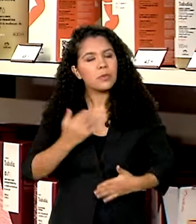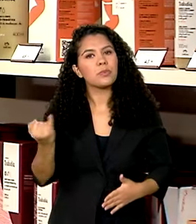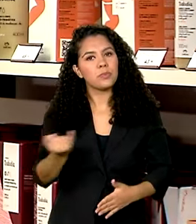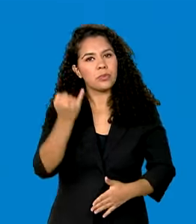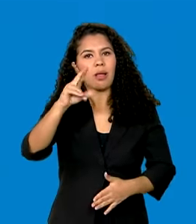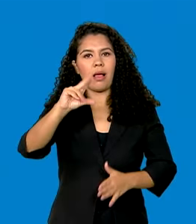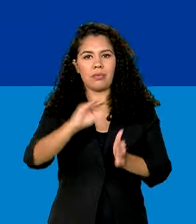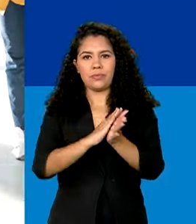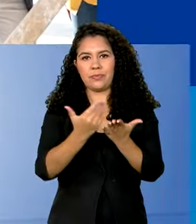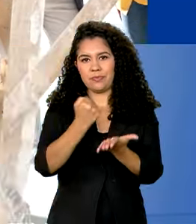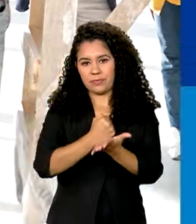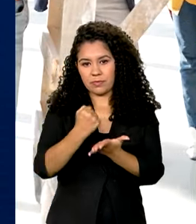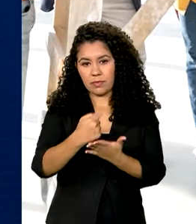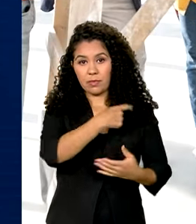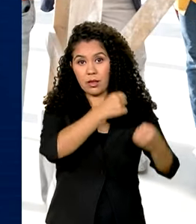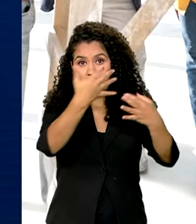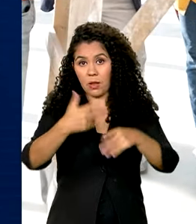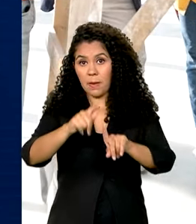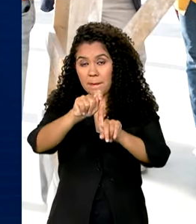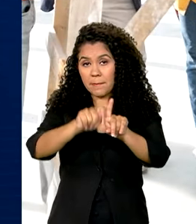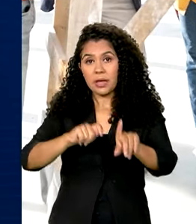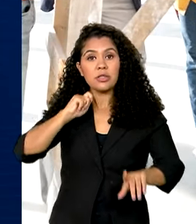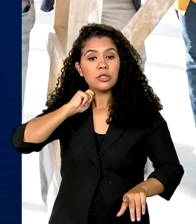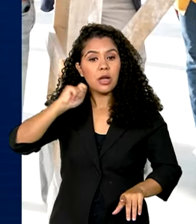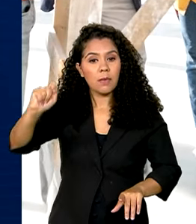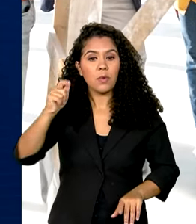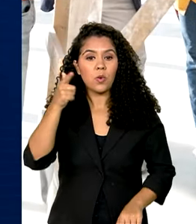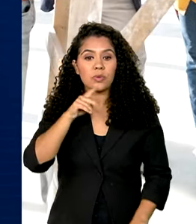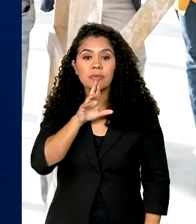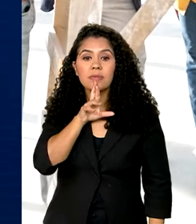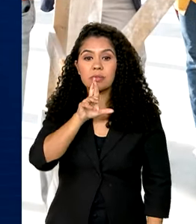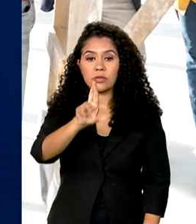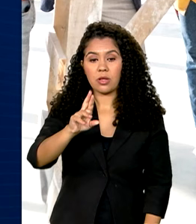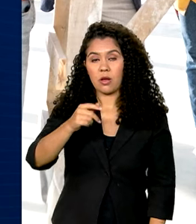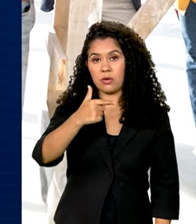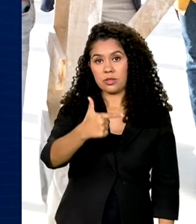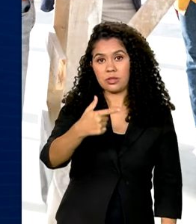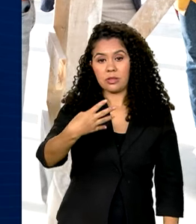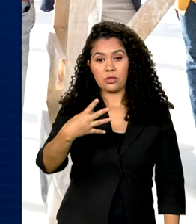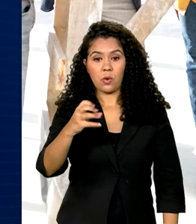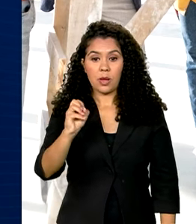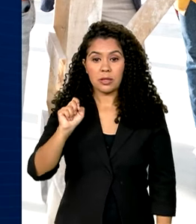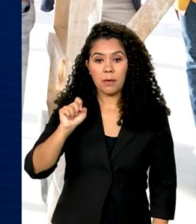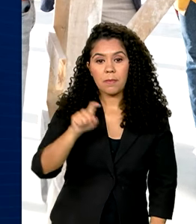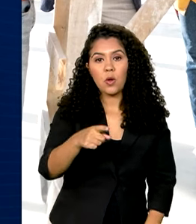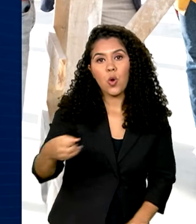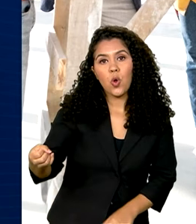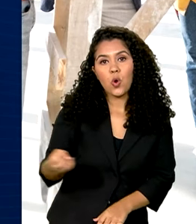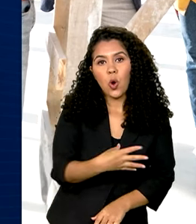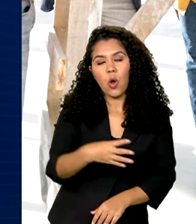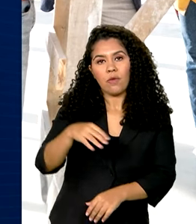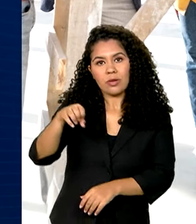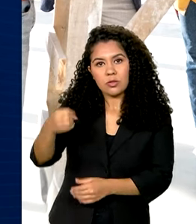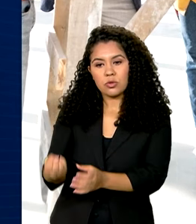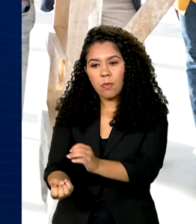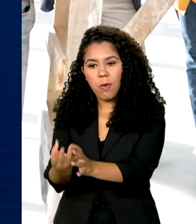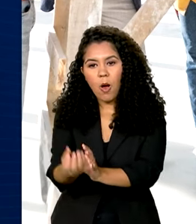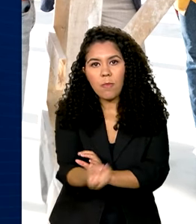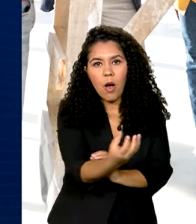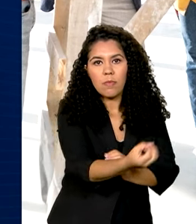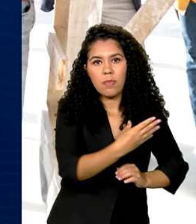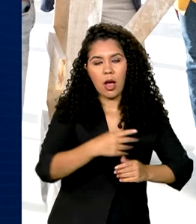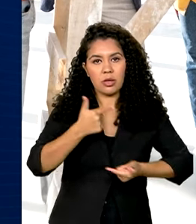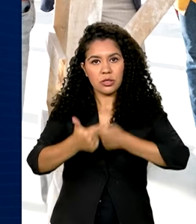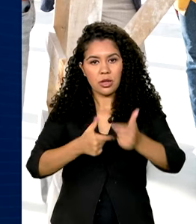carteira assinada. Abril registrou o saldo de mais de 240 mil novos postos de trabalho, o que